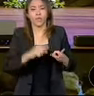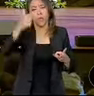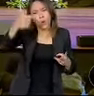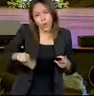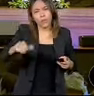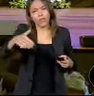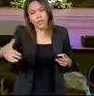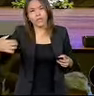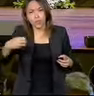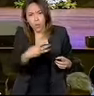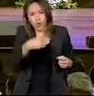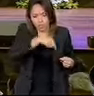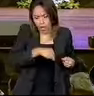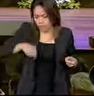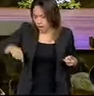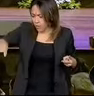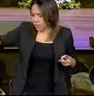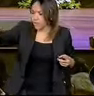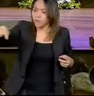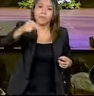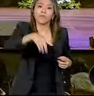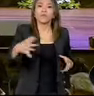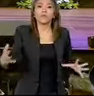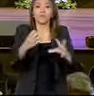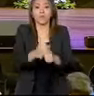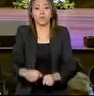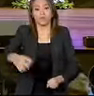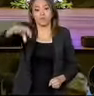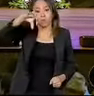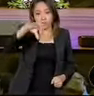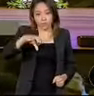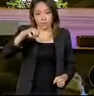serão os novos 8 novos institutos federais que serão implementados, de 100.